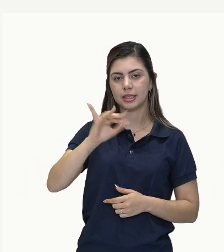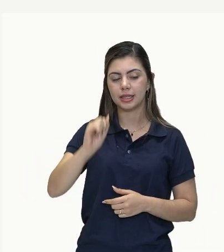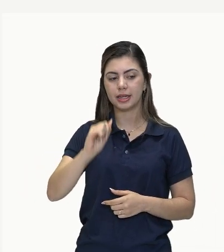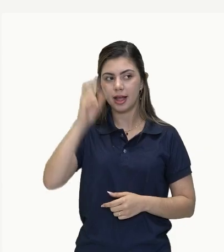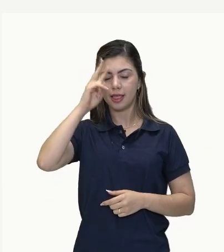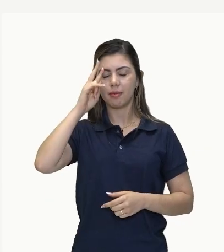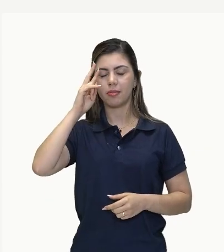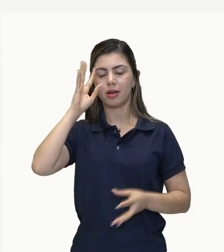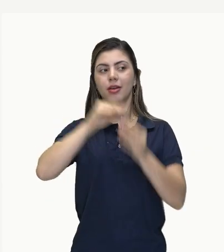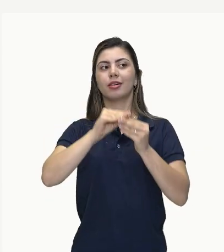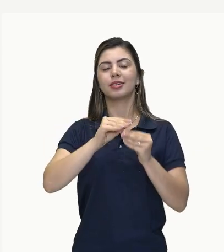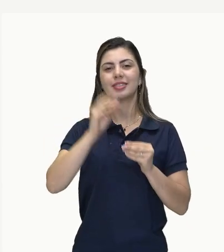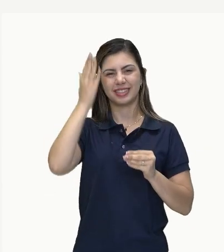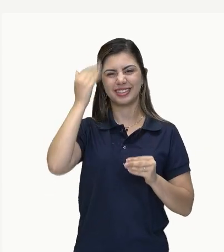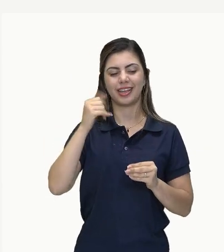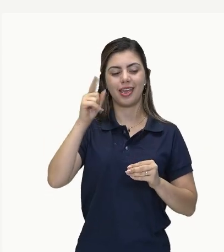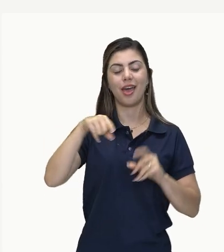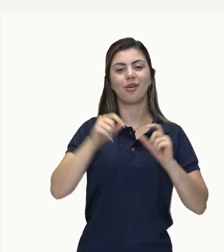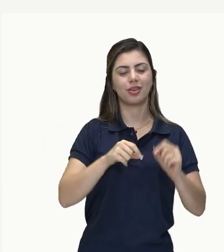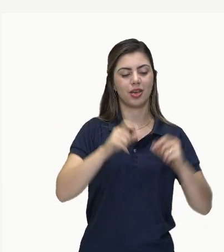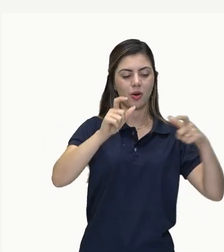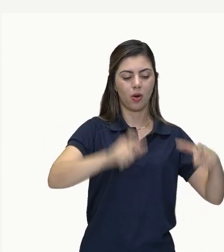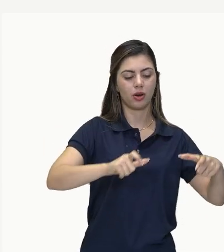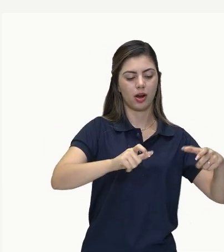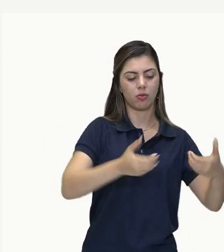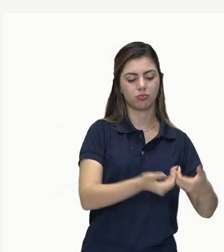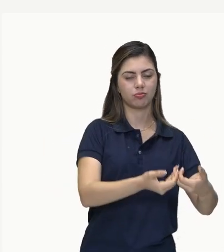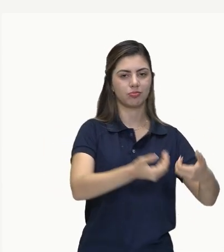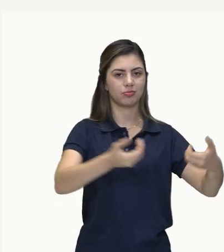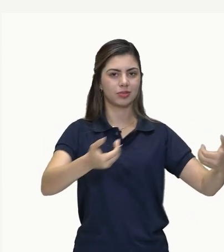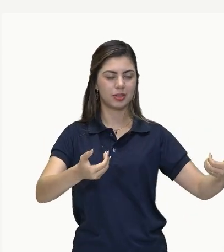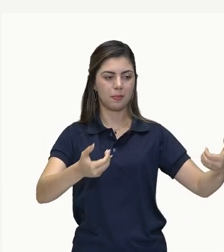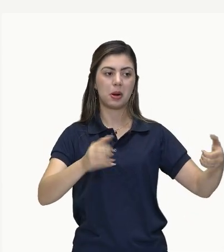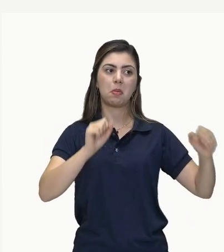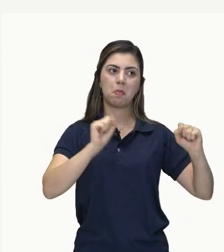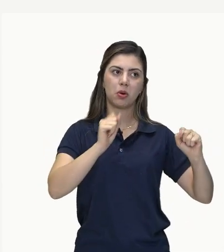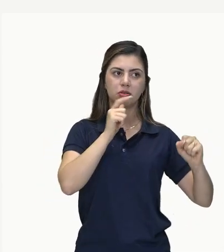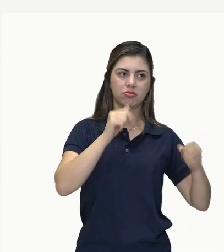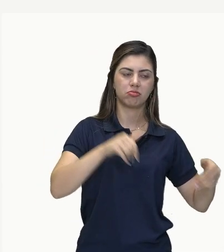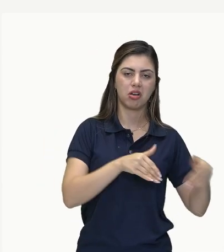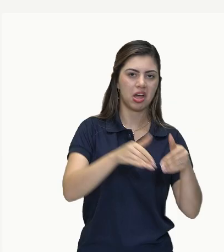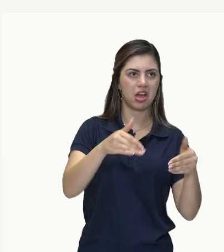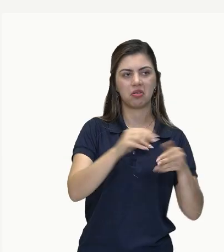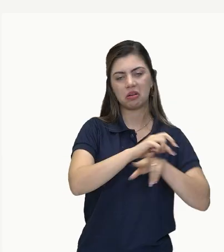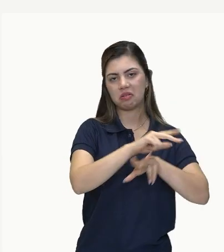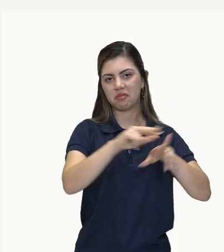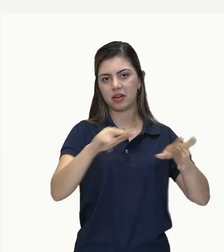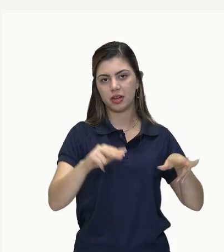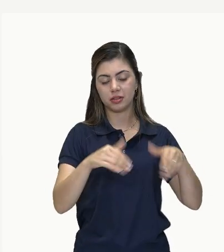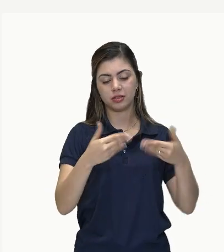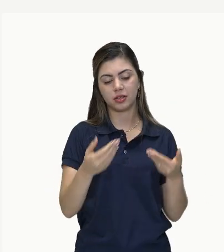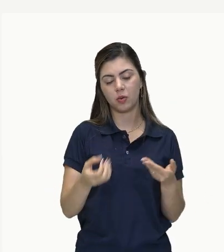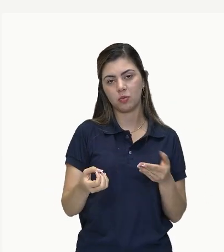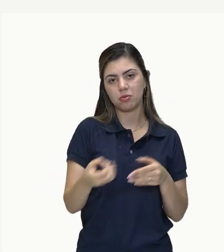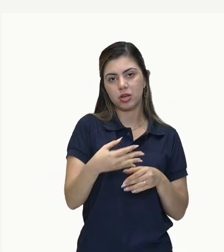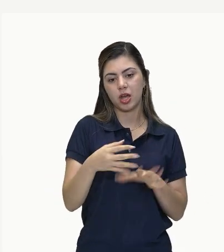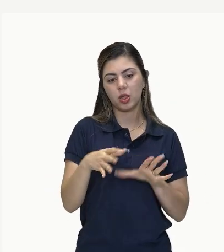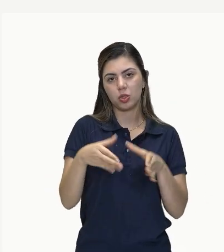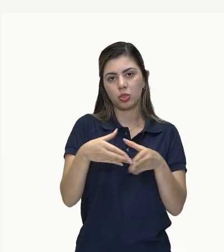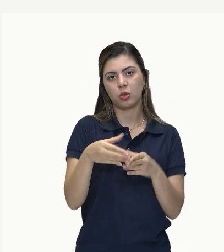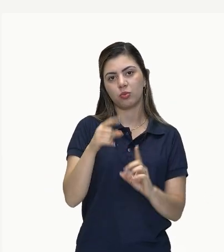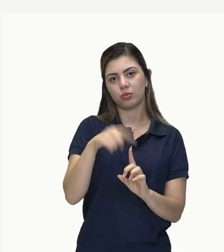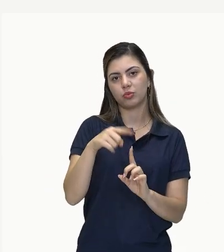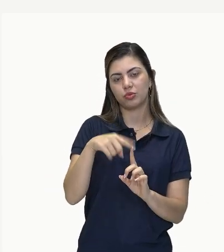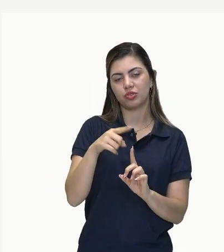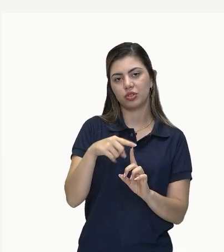isolamento geográfico, uma barreira geográfica foi criada que separou essa população e aí uma nova espécie acaba surgindo,